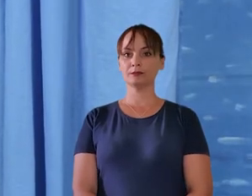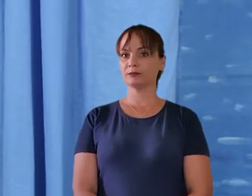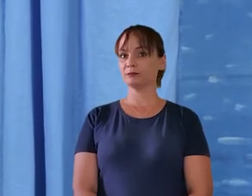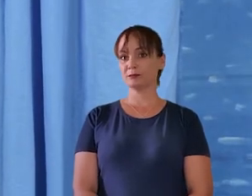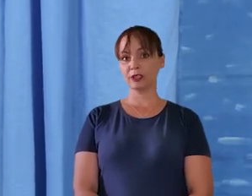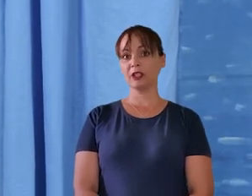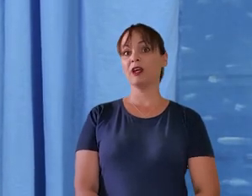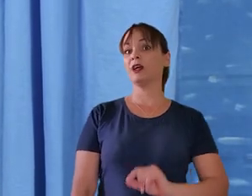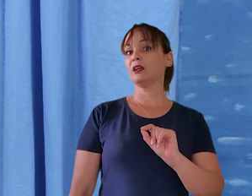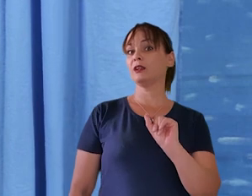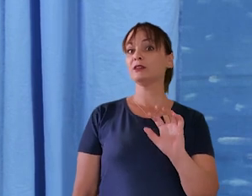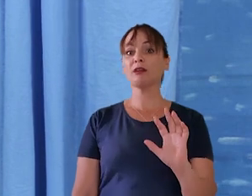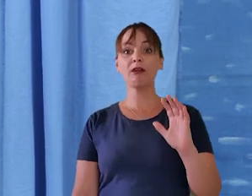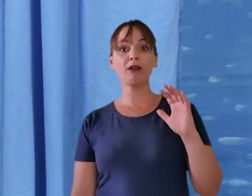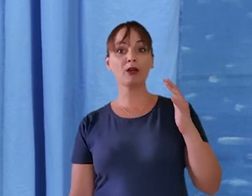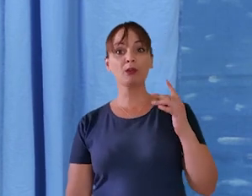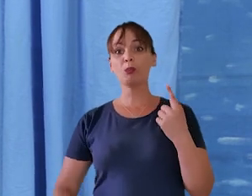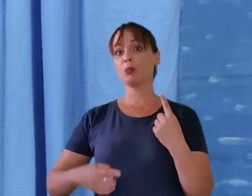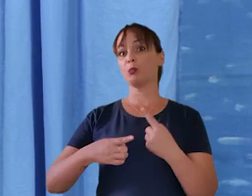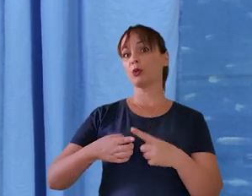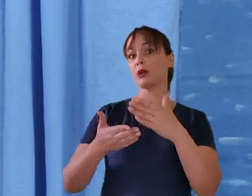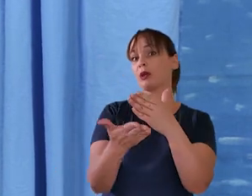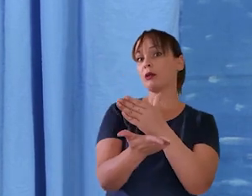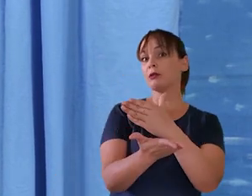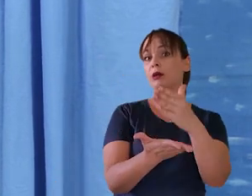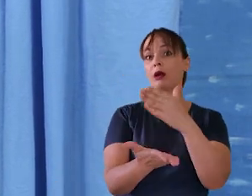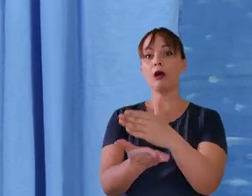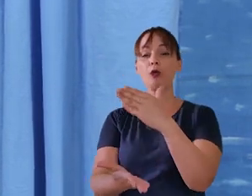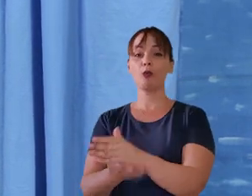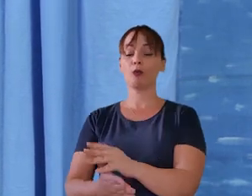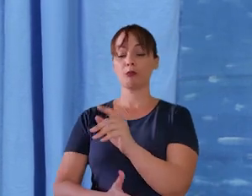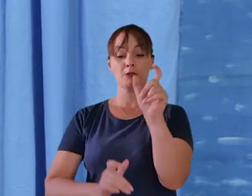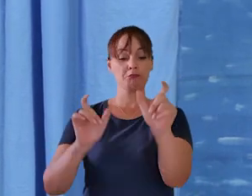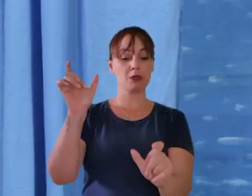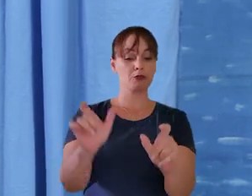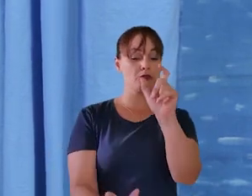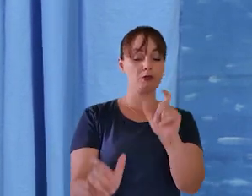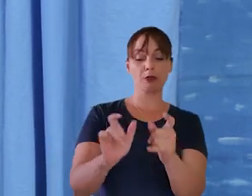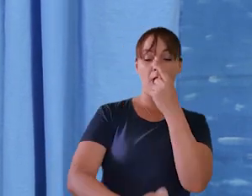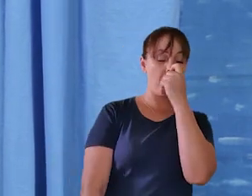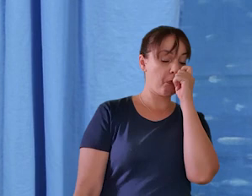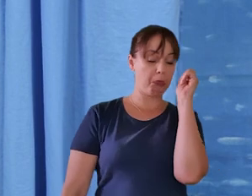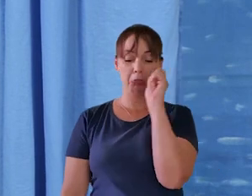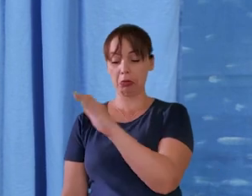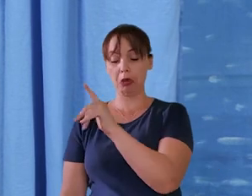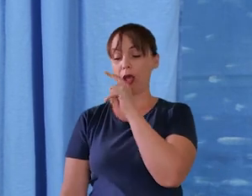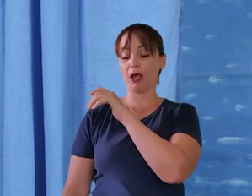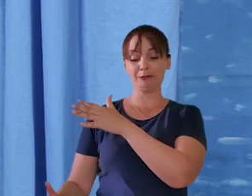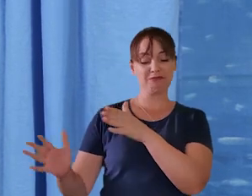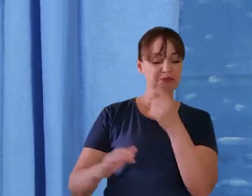Tudo isso porque alguns homens poluíram as águas, jogaram lixo